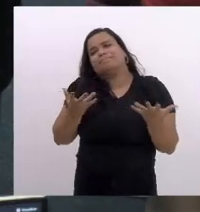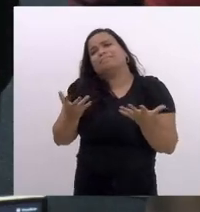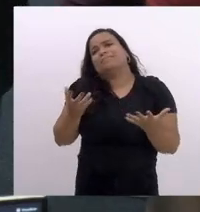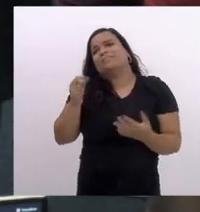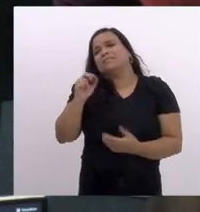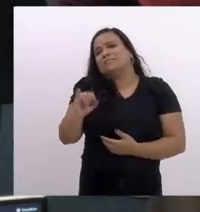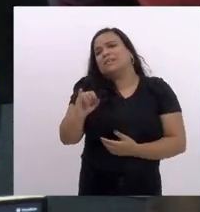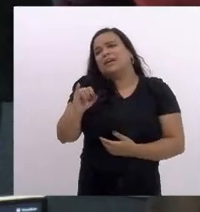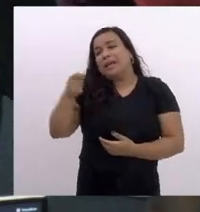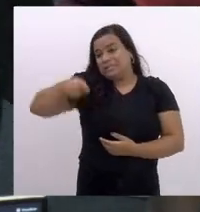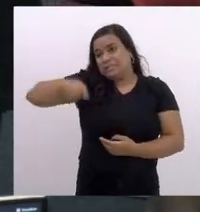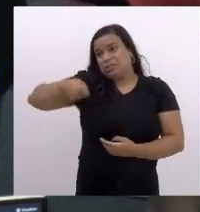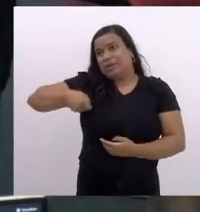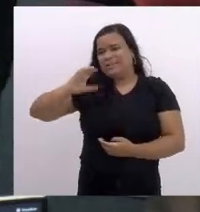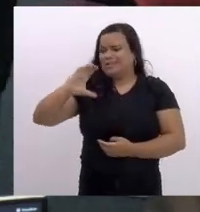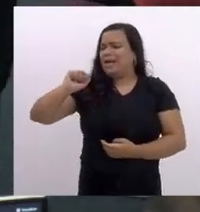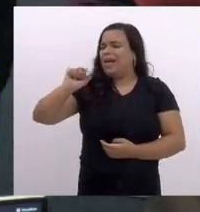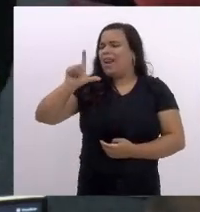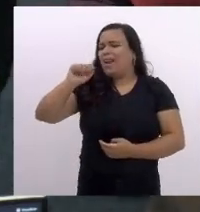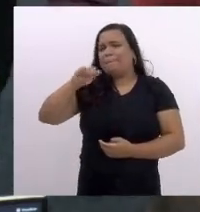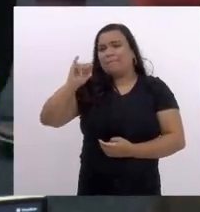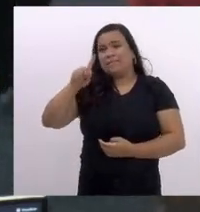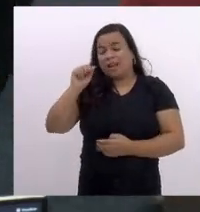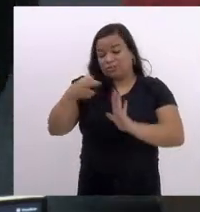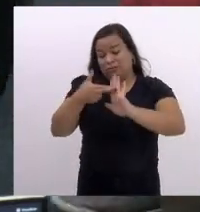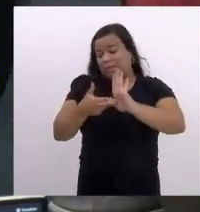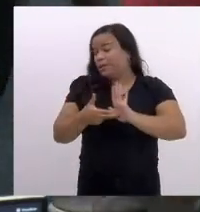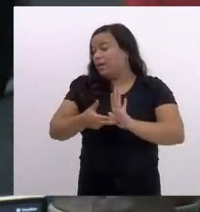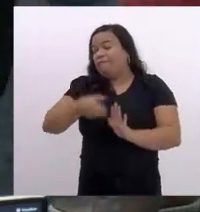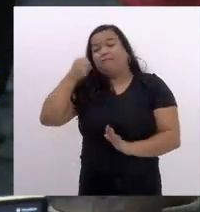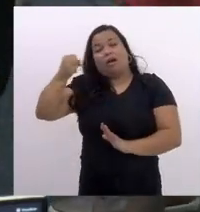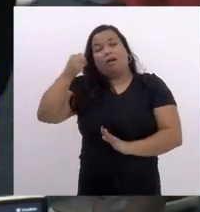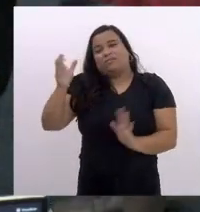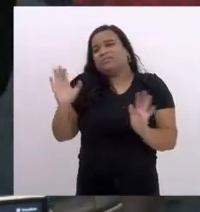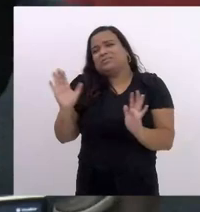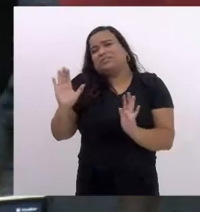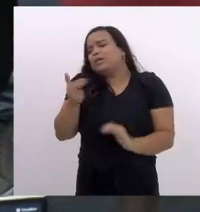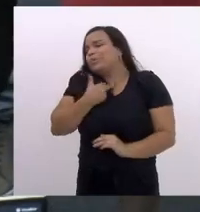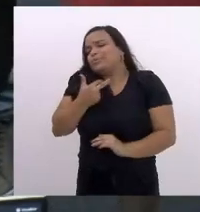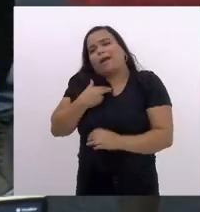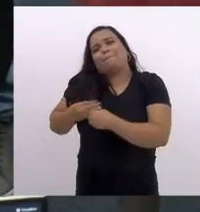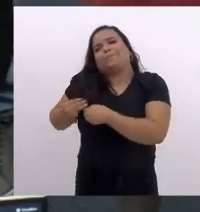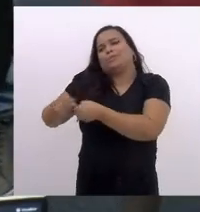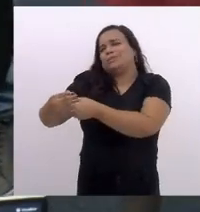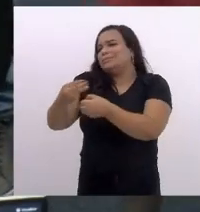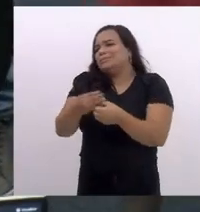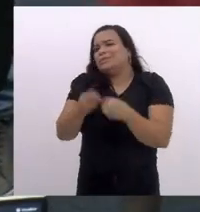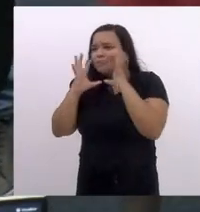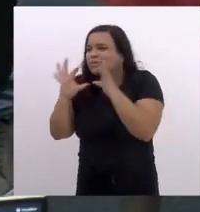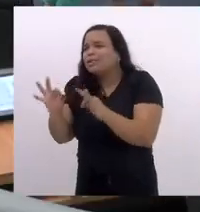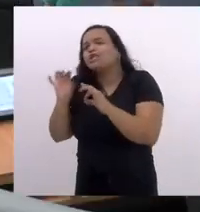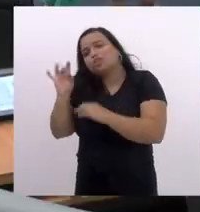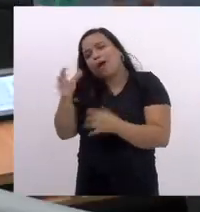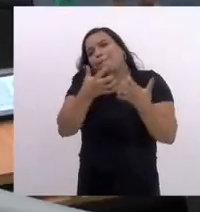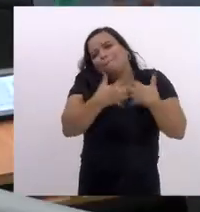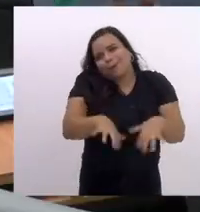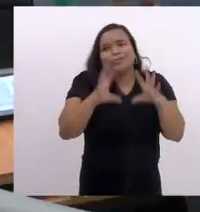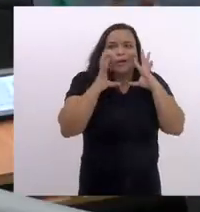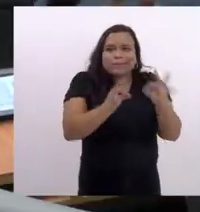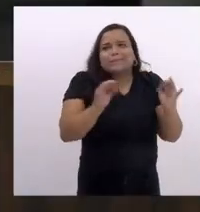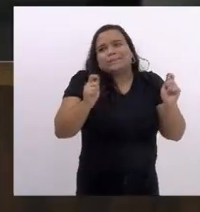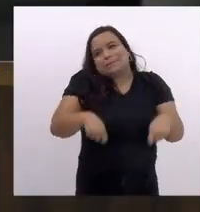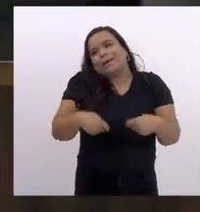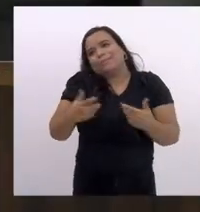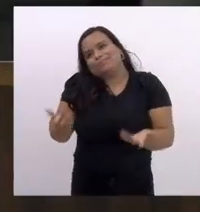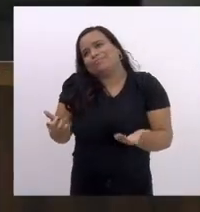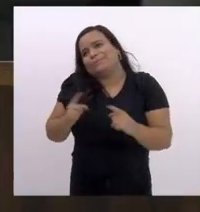calamidade são muito grandes e a gente não vai conseguir atender nenhum município, a não ser o município de Petrópolis. Só colocar que a